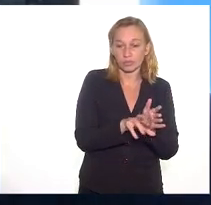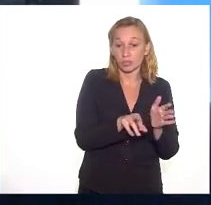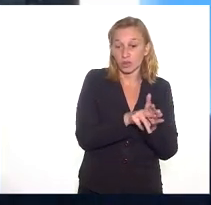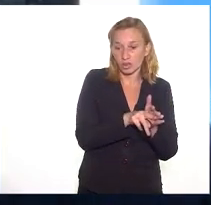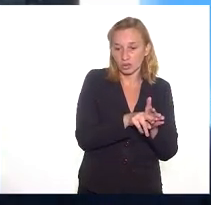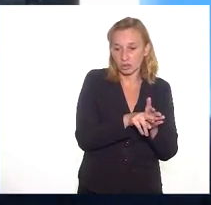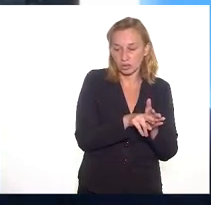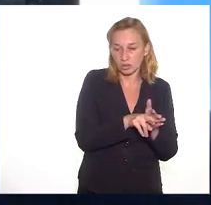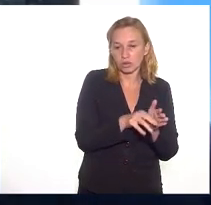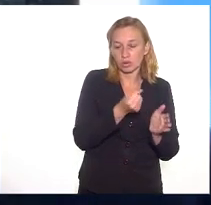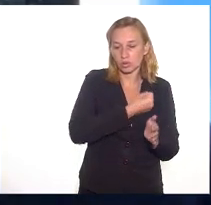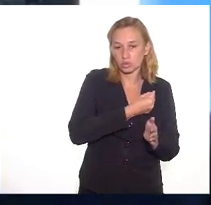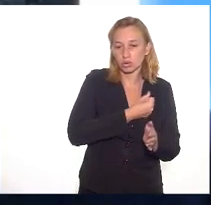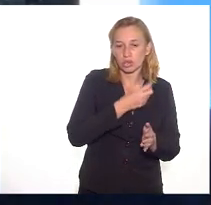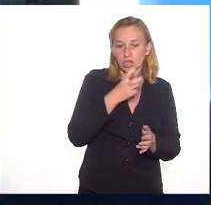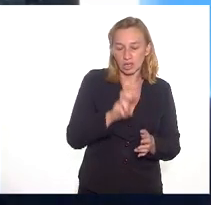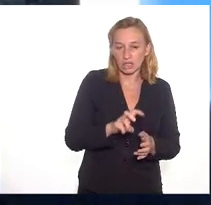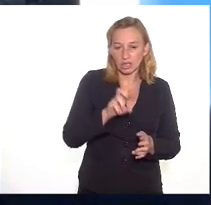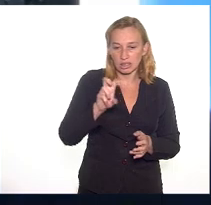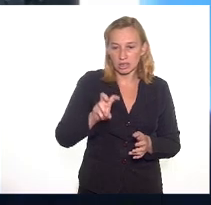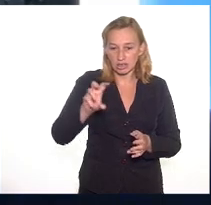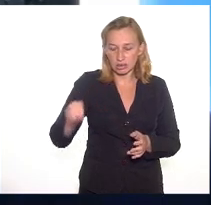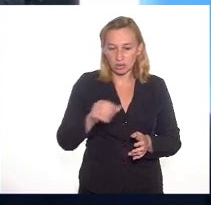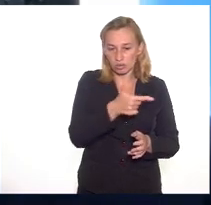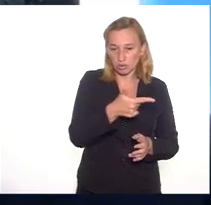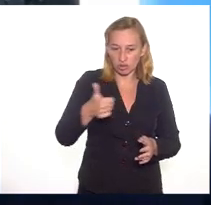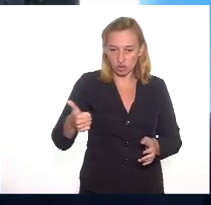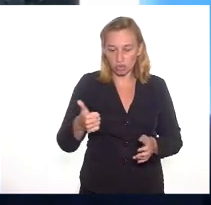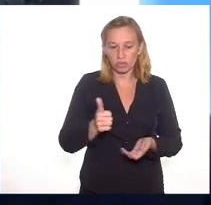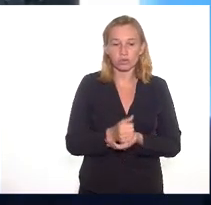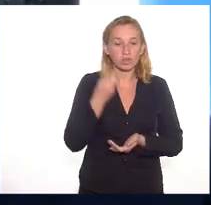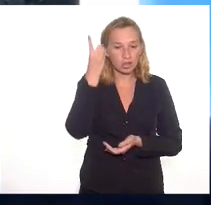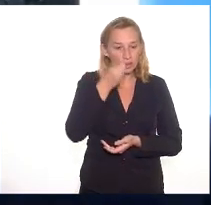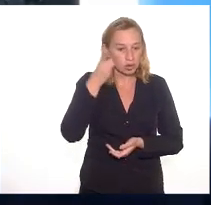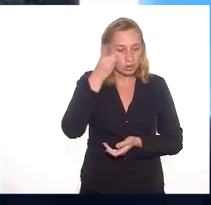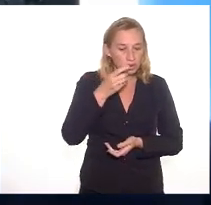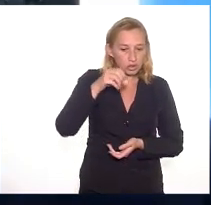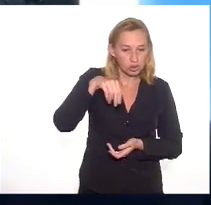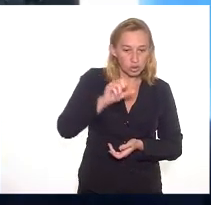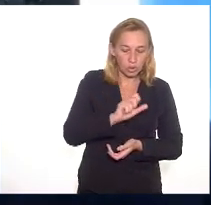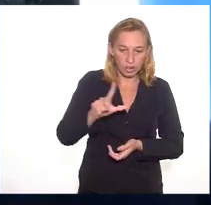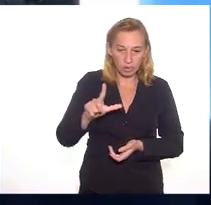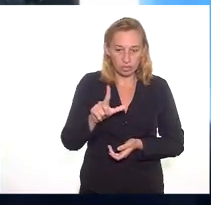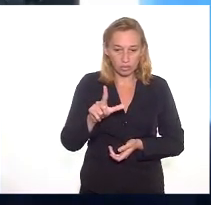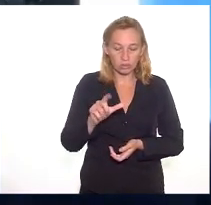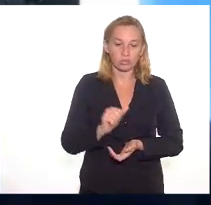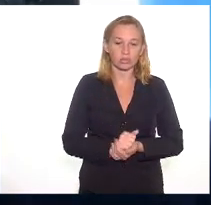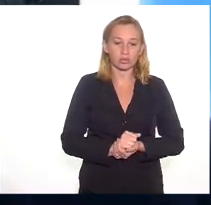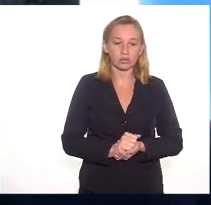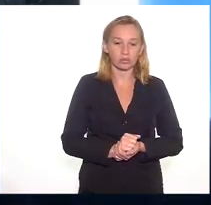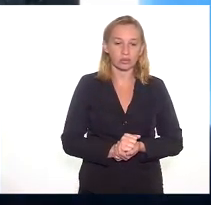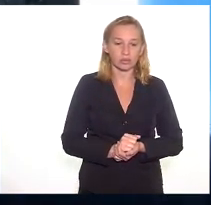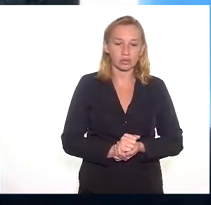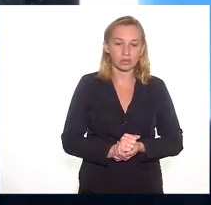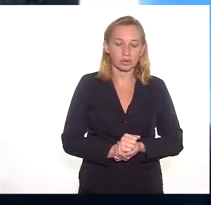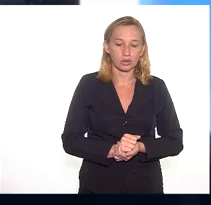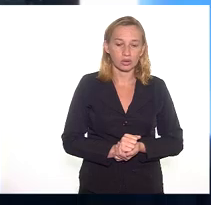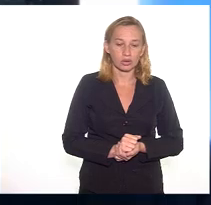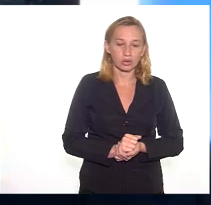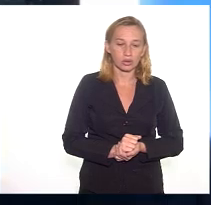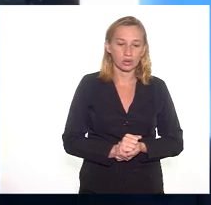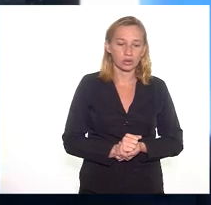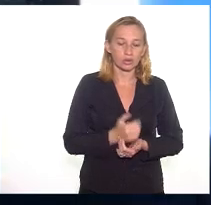resolução número 550 de 2021, de autoria do deputado Noel de Carvalho, que institui, que